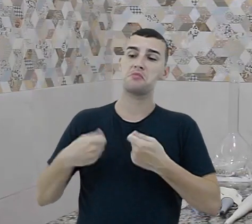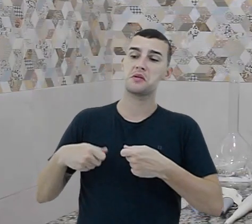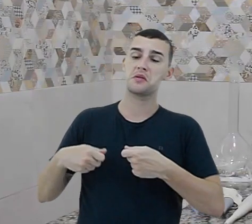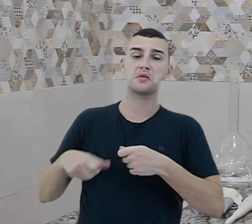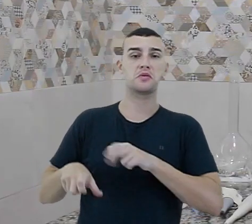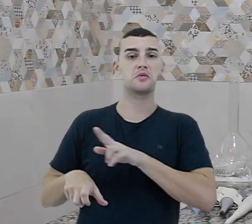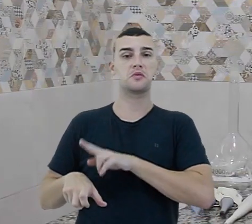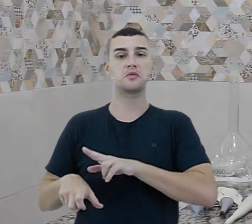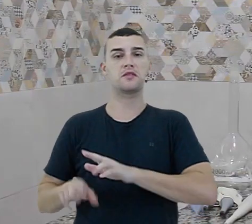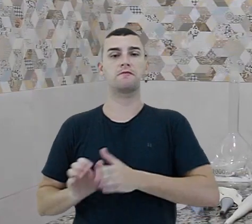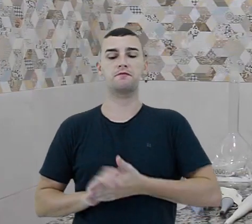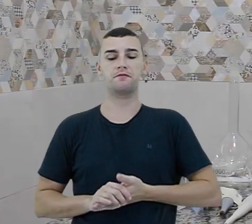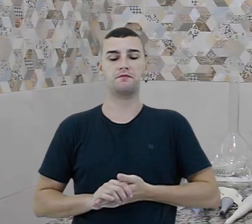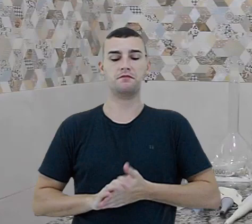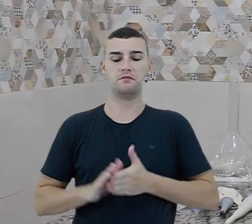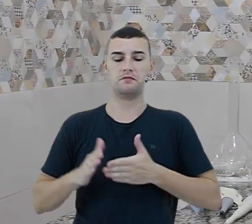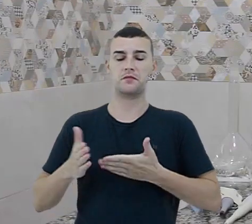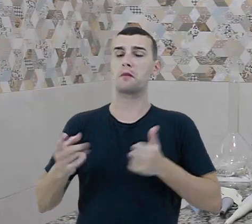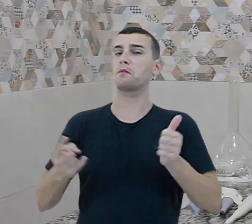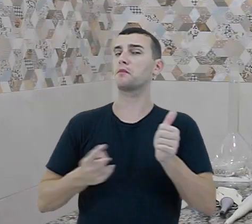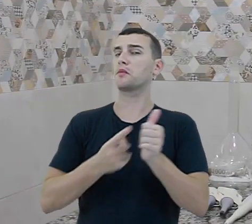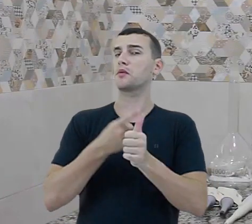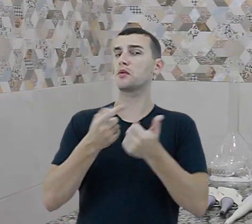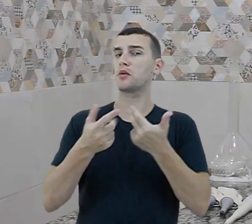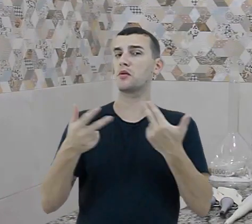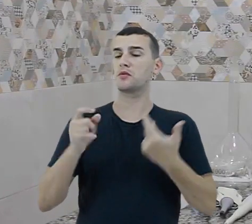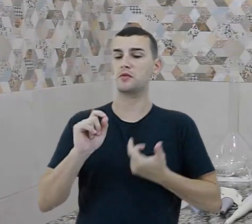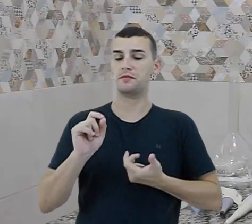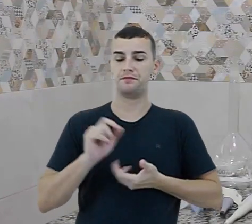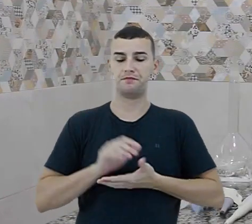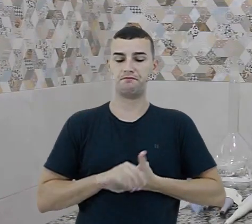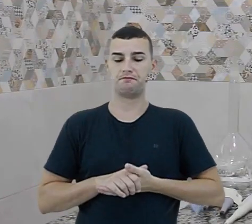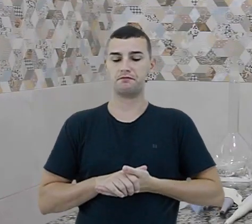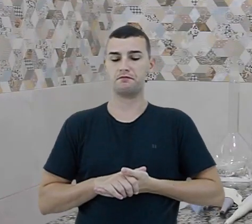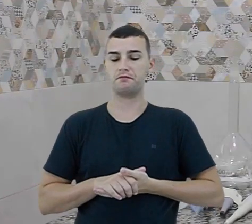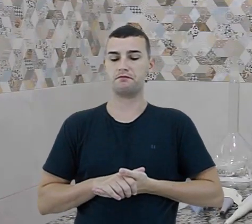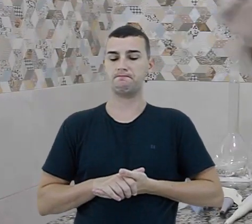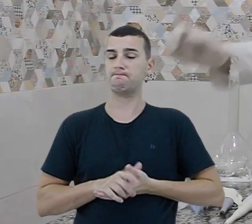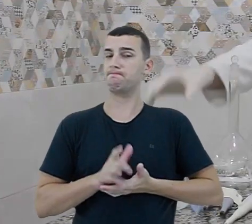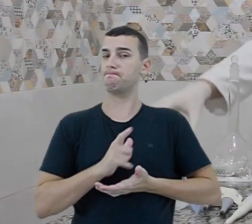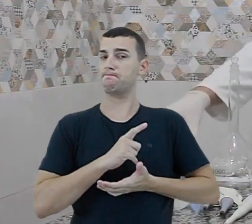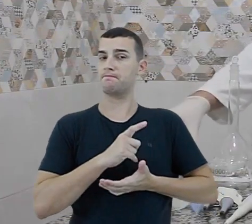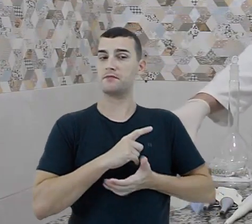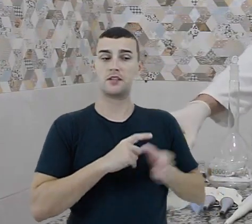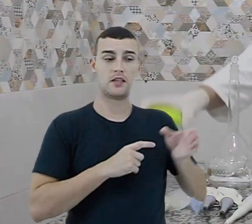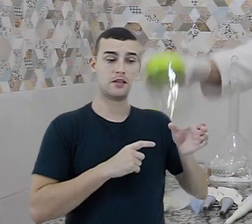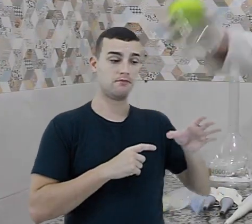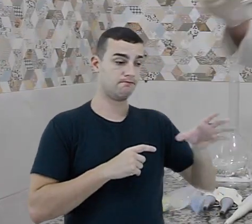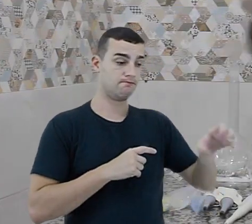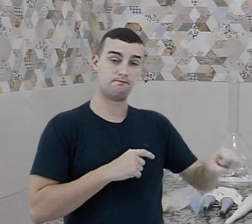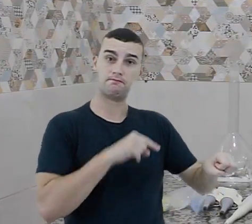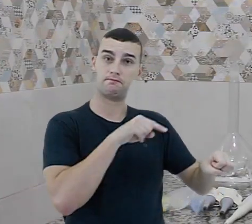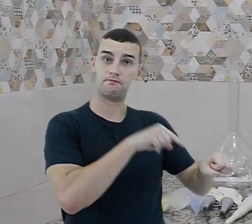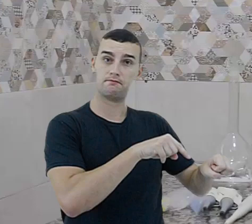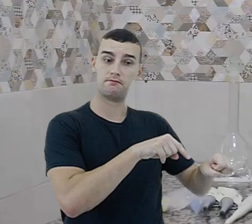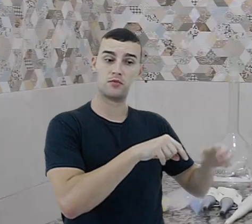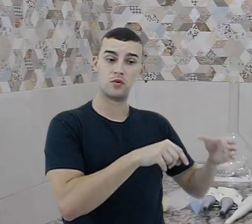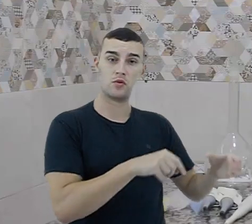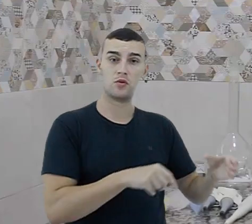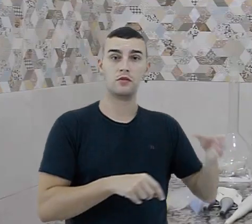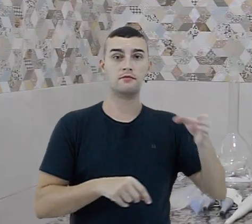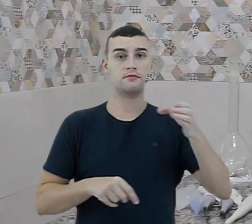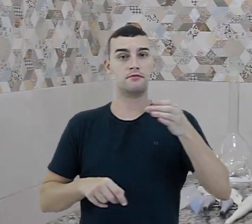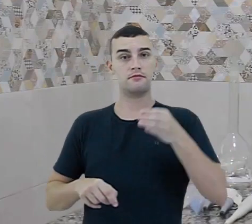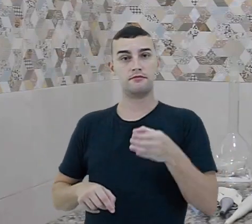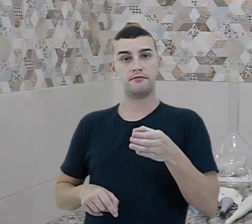aquela solução que eu produzi. Então, primeiramente, o que eu faço? Eu vou lá, pego o frasco que